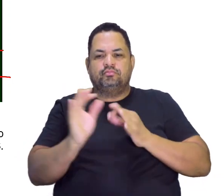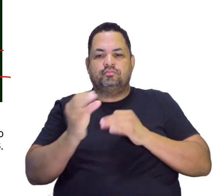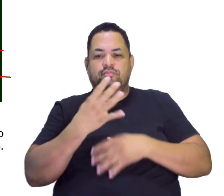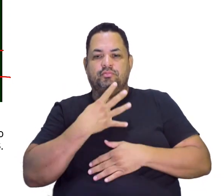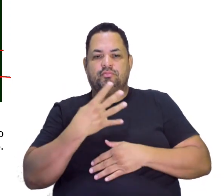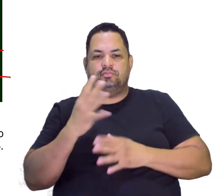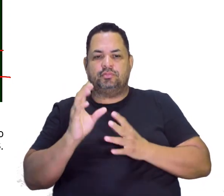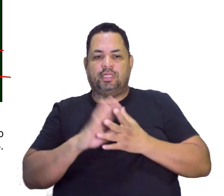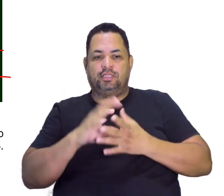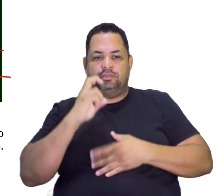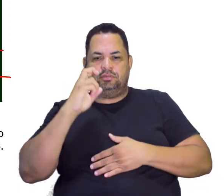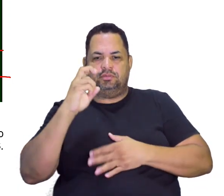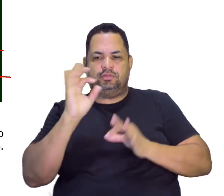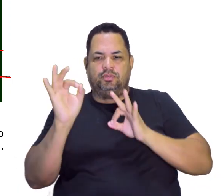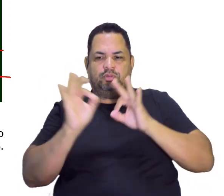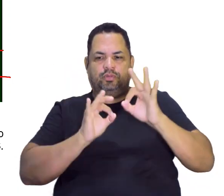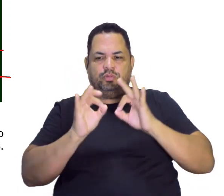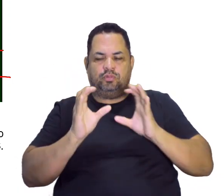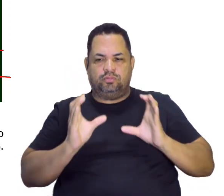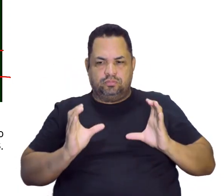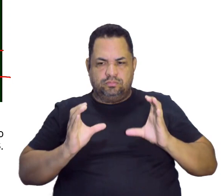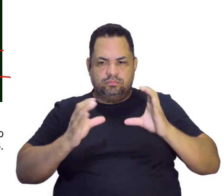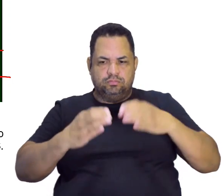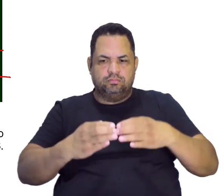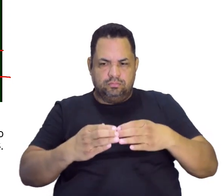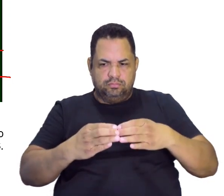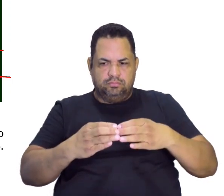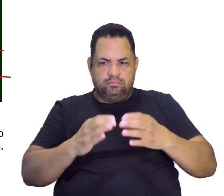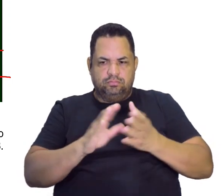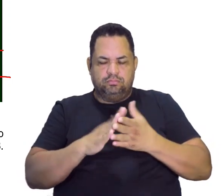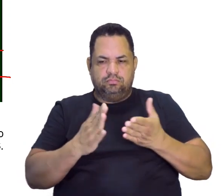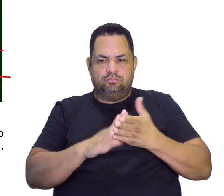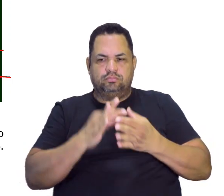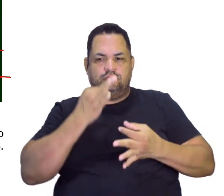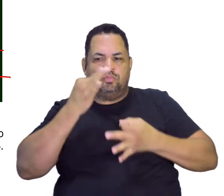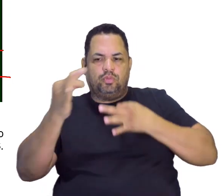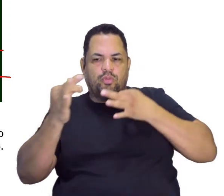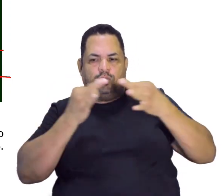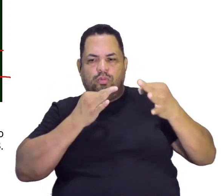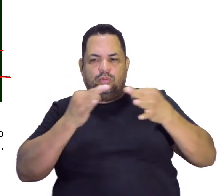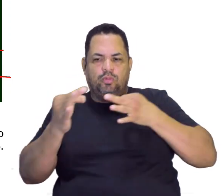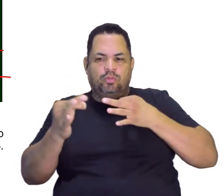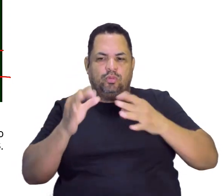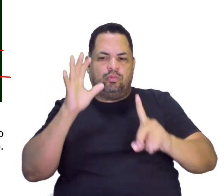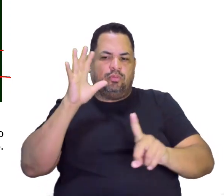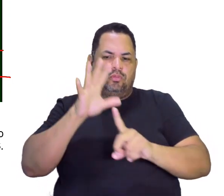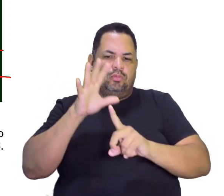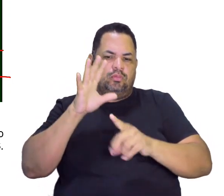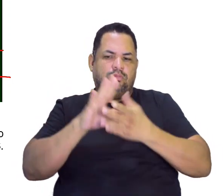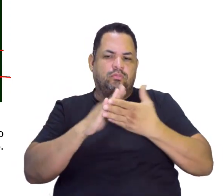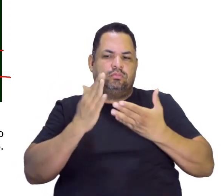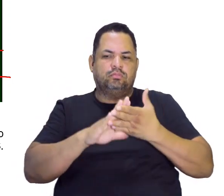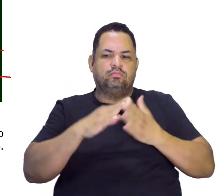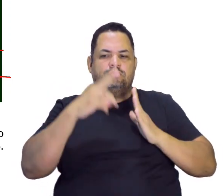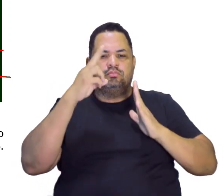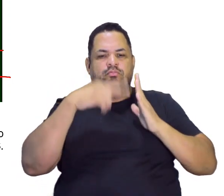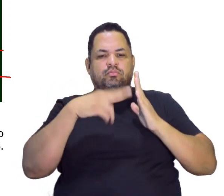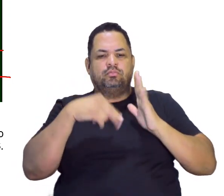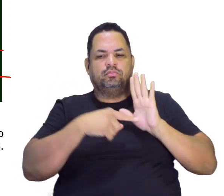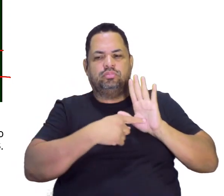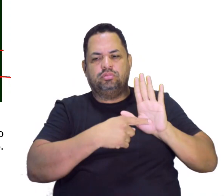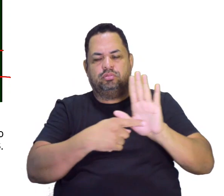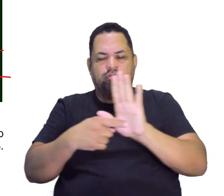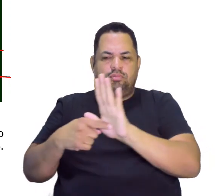eh uma uma grande unidade em opiniões e obras que foram